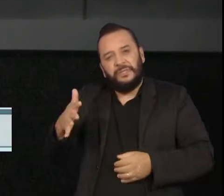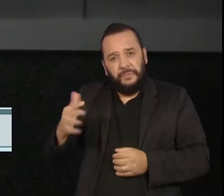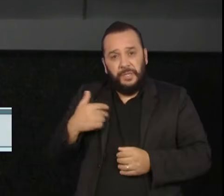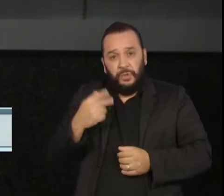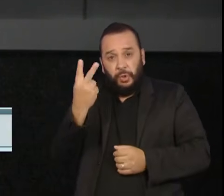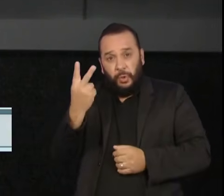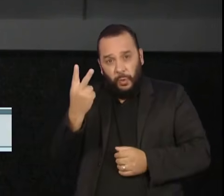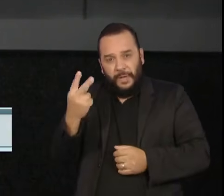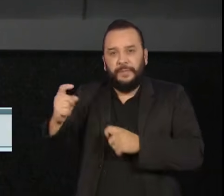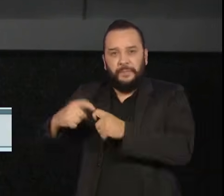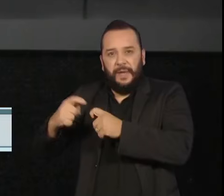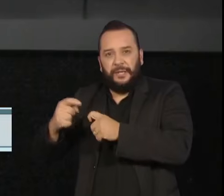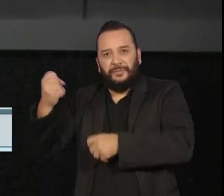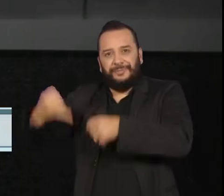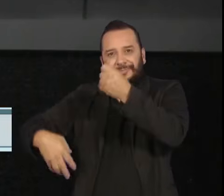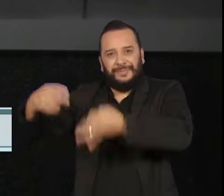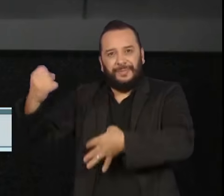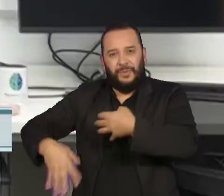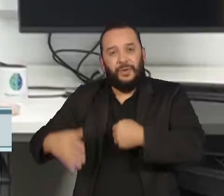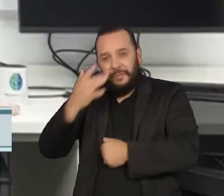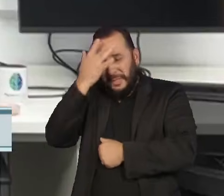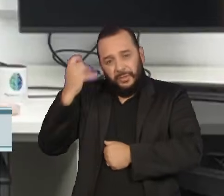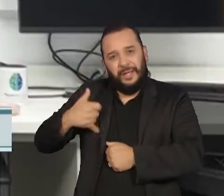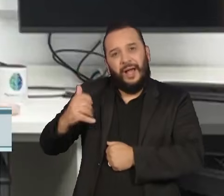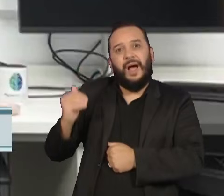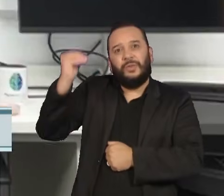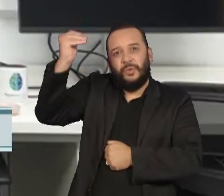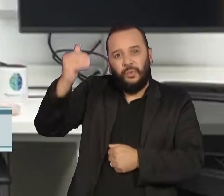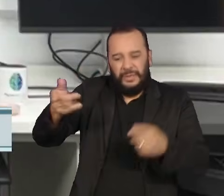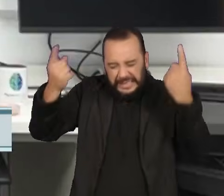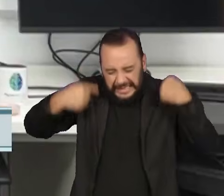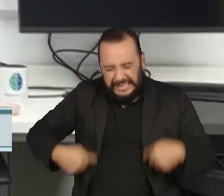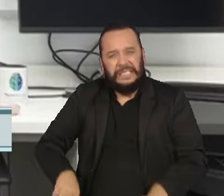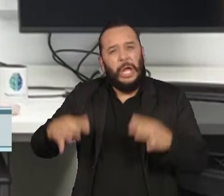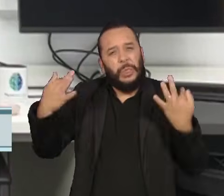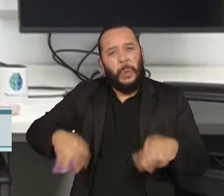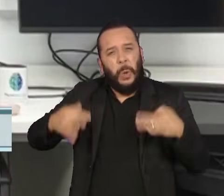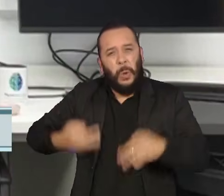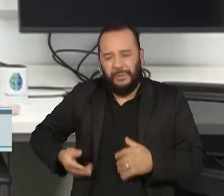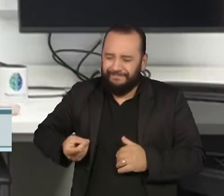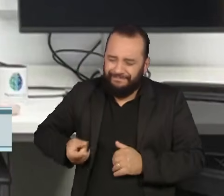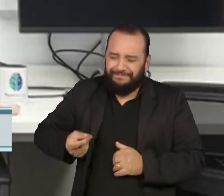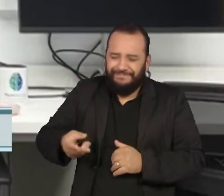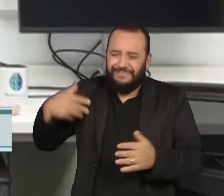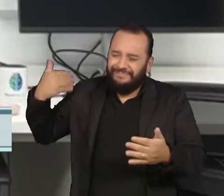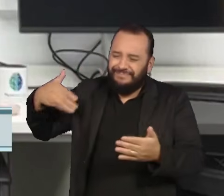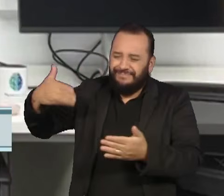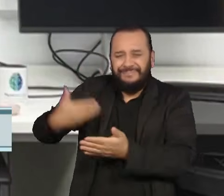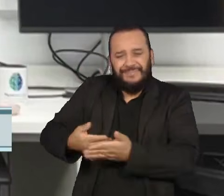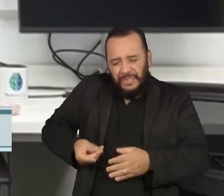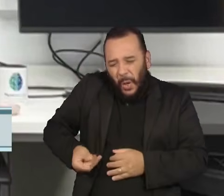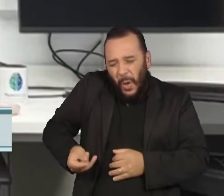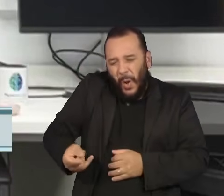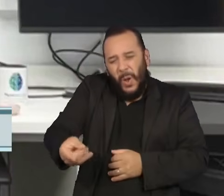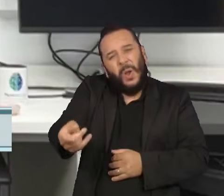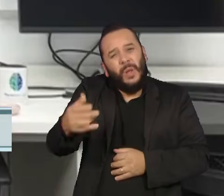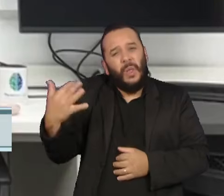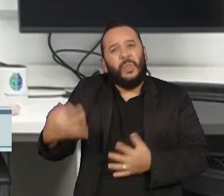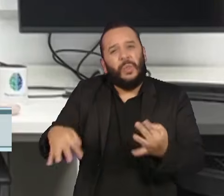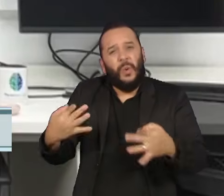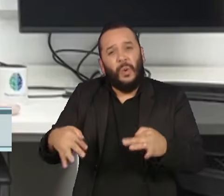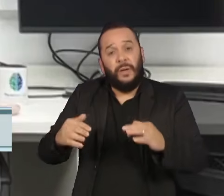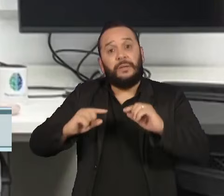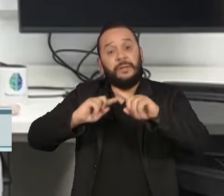nesses relatos de caso, pacientes adultos com dor crônica por muito tempo que descobriram tardiamente o diagnóstico,